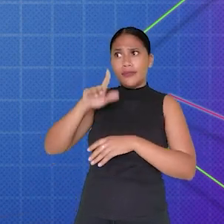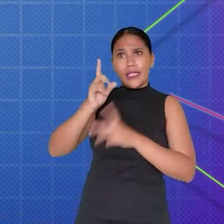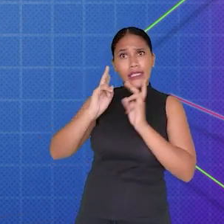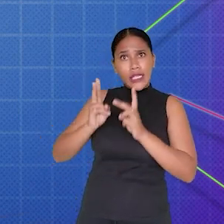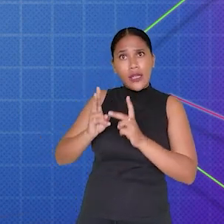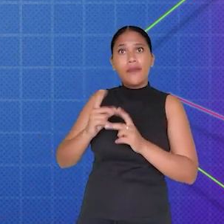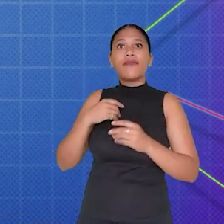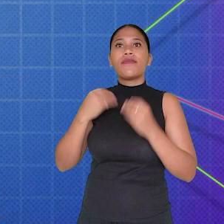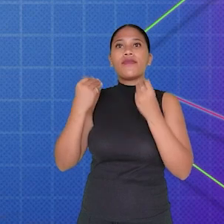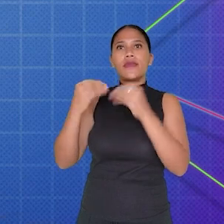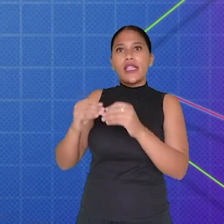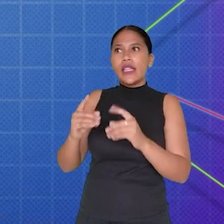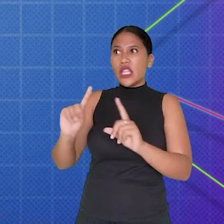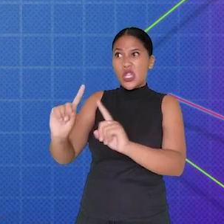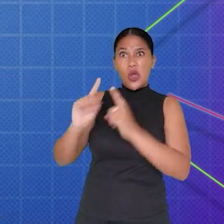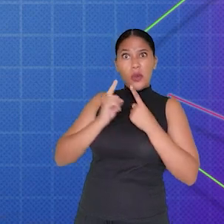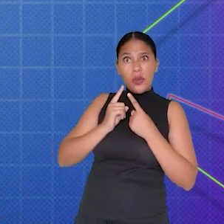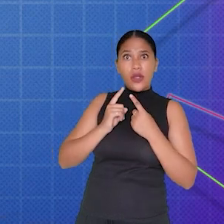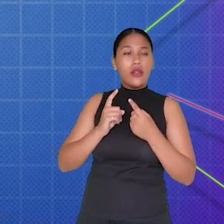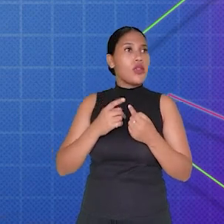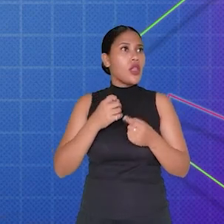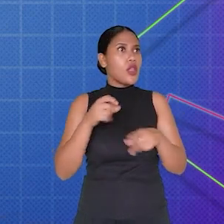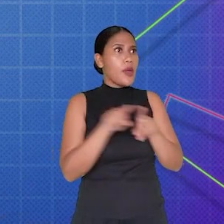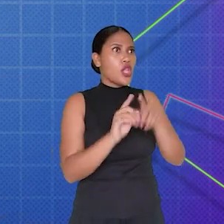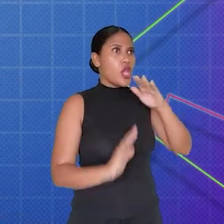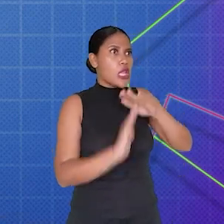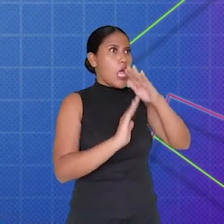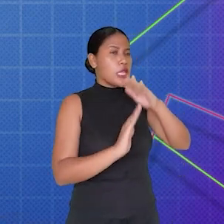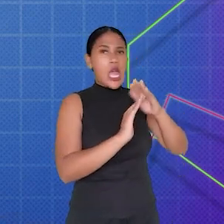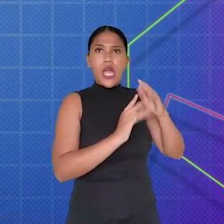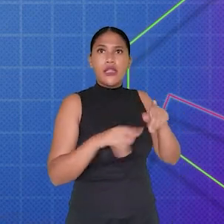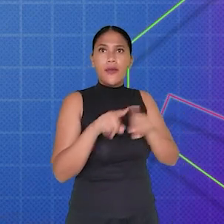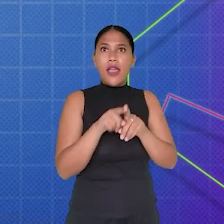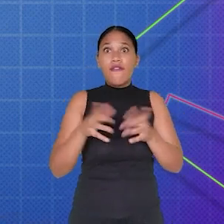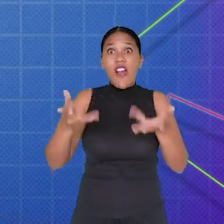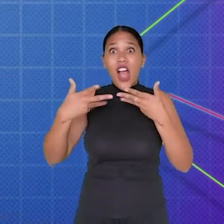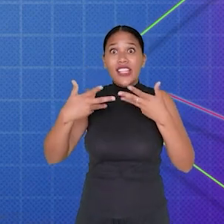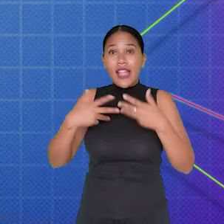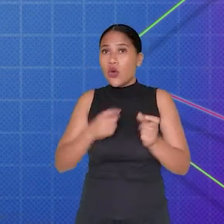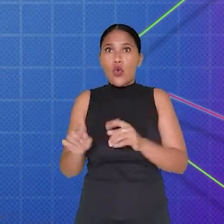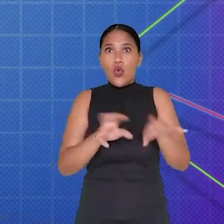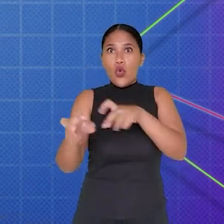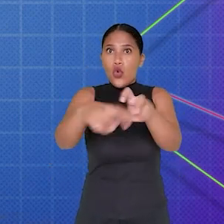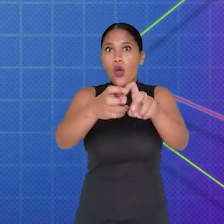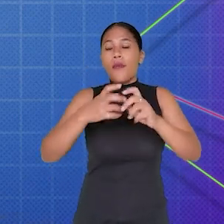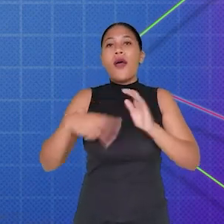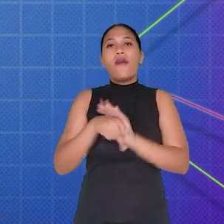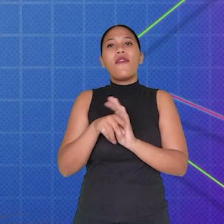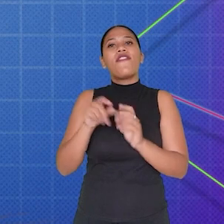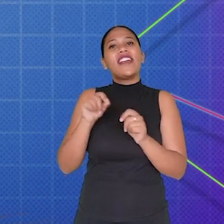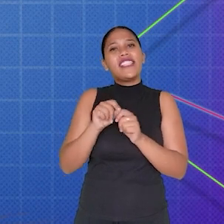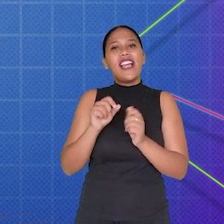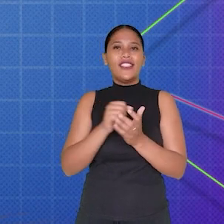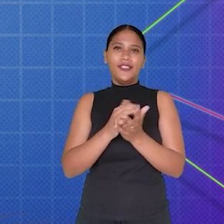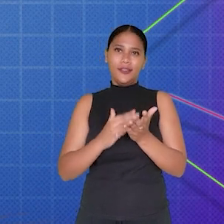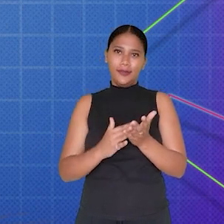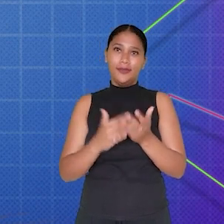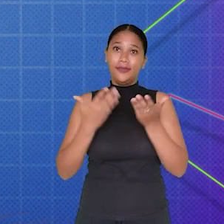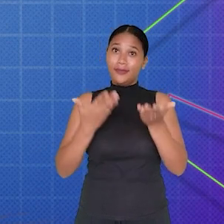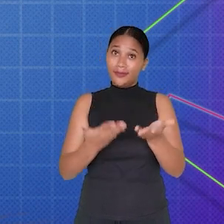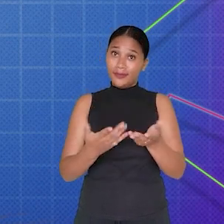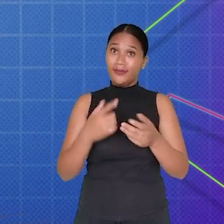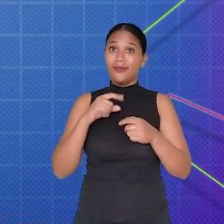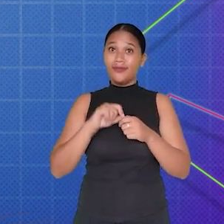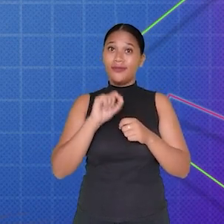desafios existentes, como aumentando a quantidade de inimigos, introduzindo novos tipos de obstáculos ou aumentando a velocidade e precisão necessárias para realizar